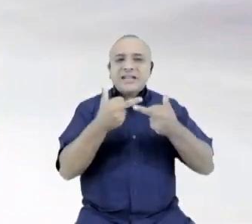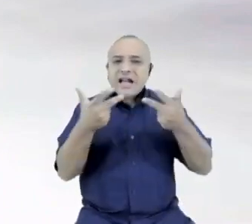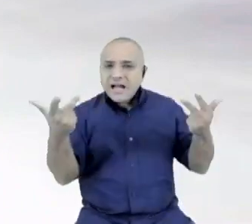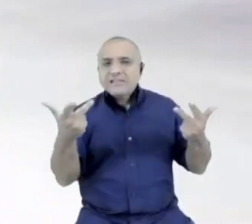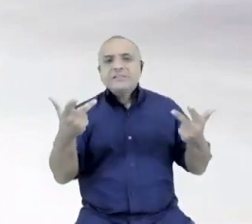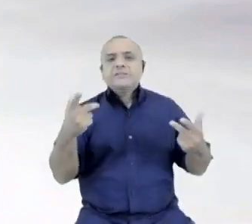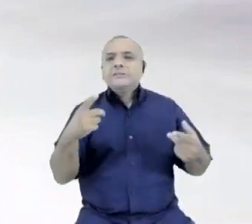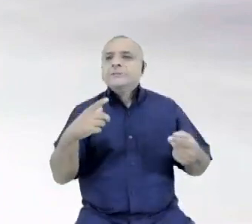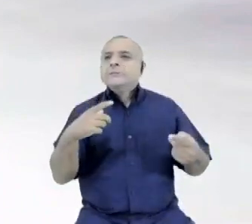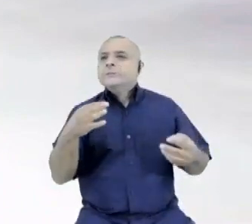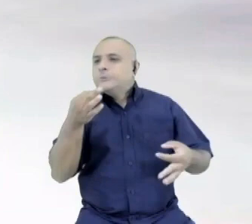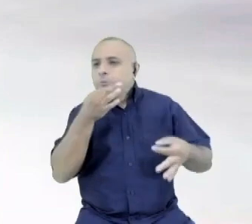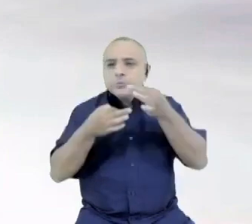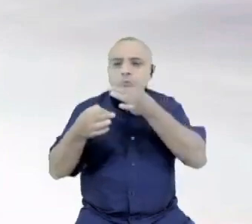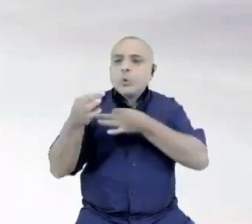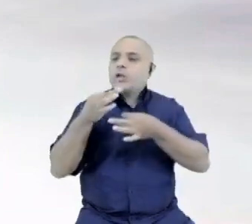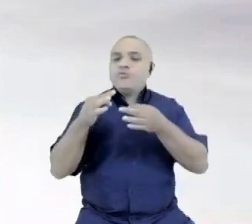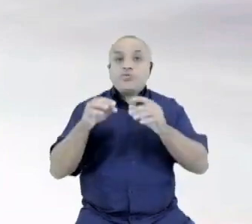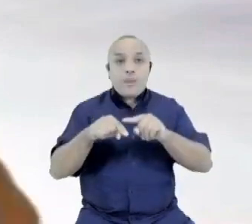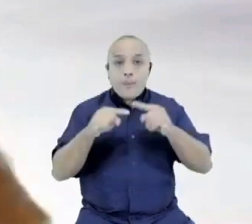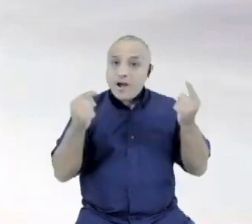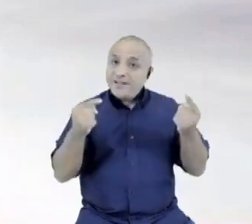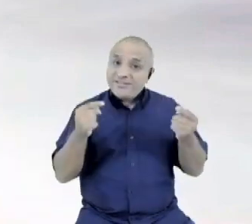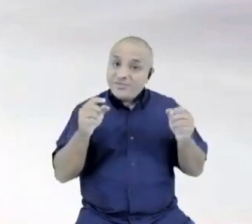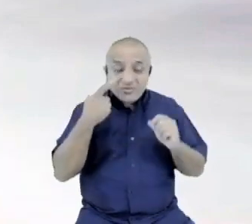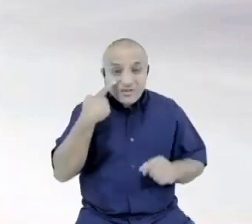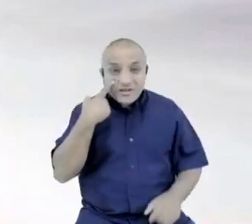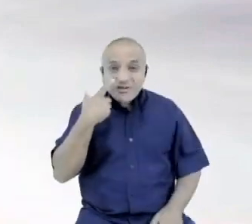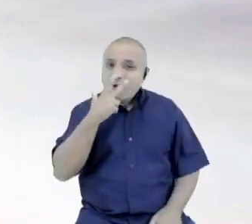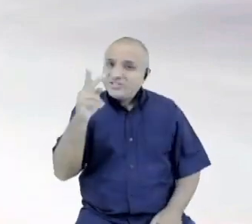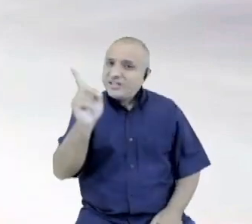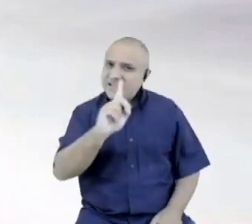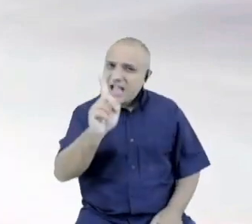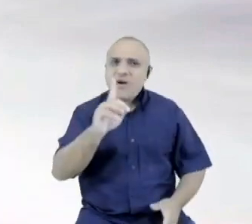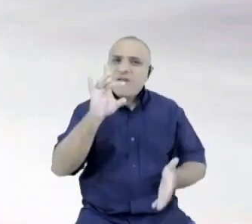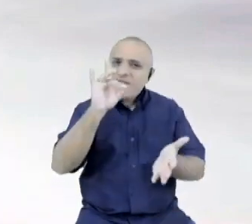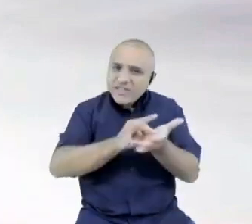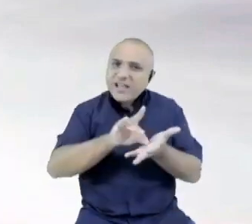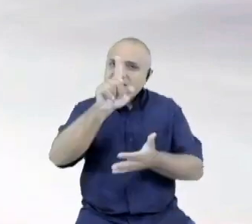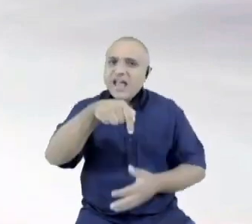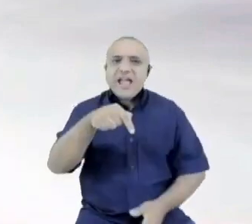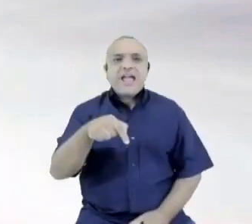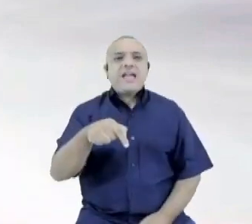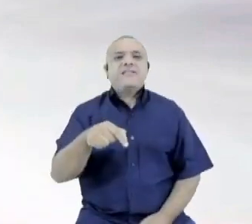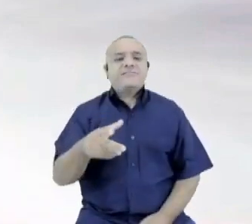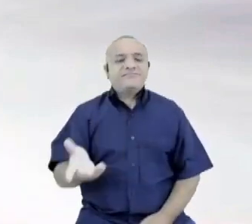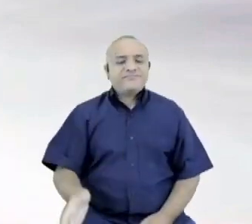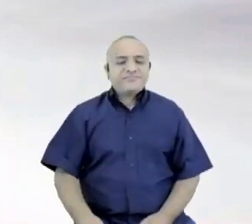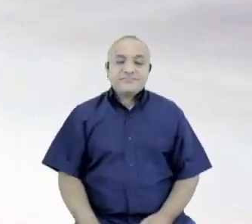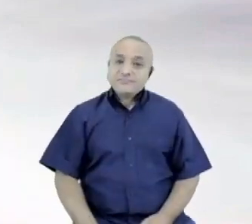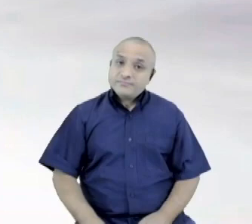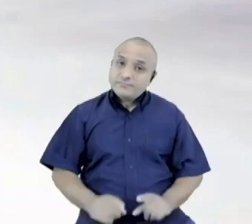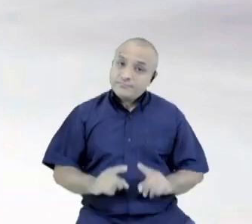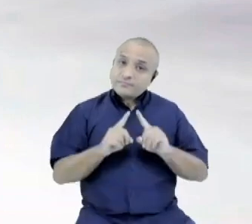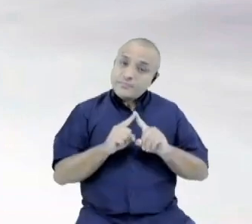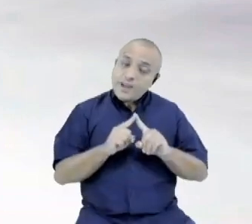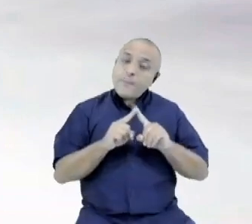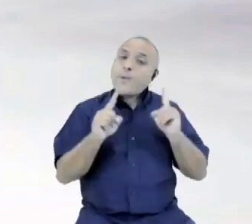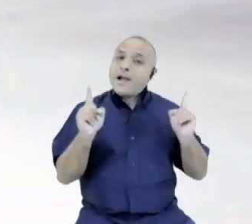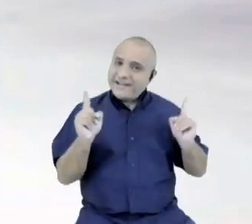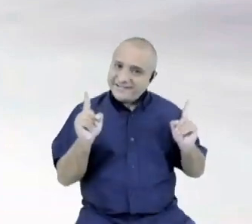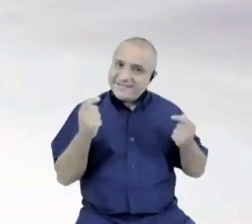crítica e tudo mais, né? ou queixa, e que, na verdade, ela é real. Mas, assim, eu